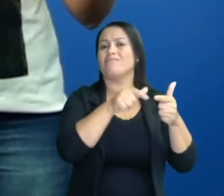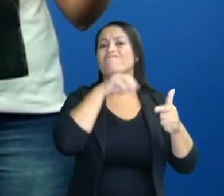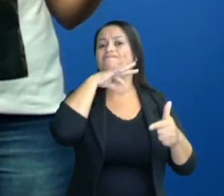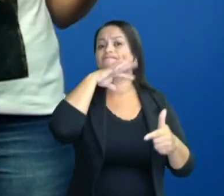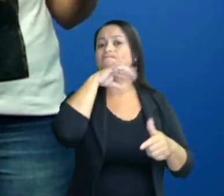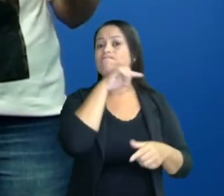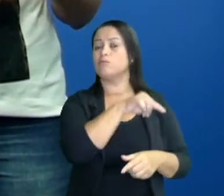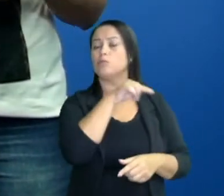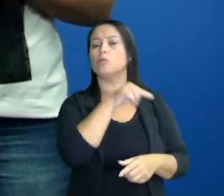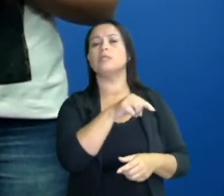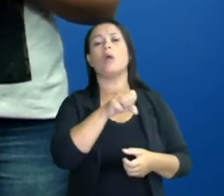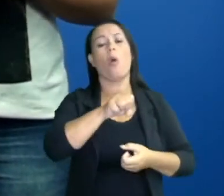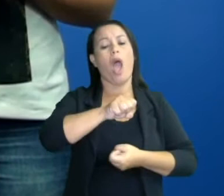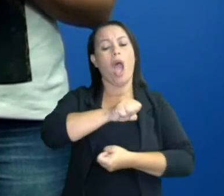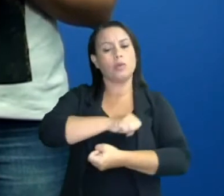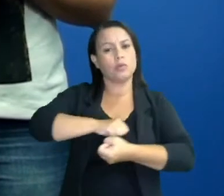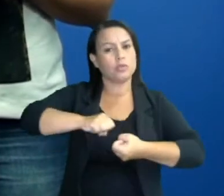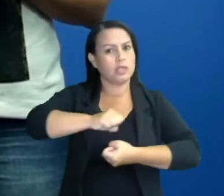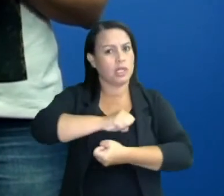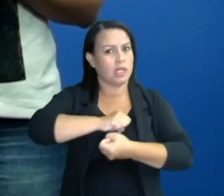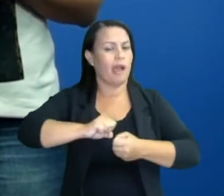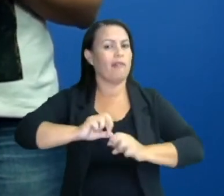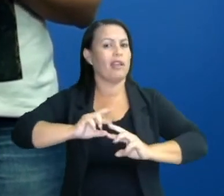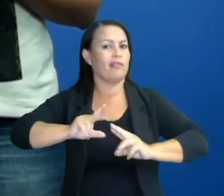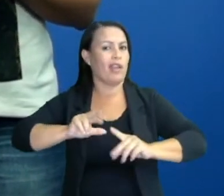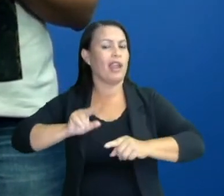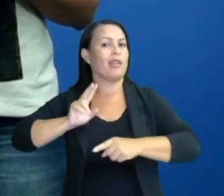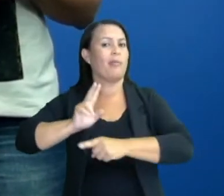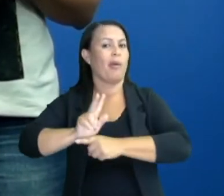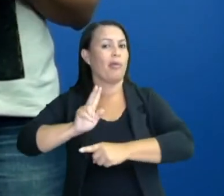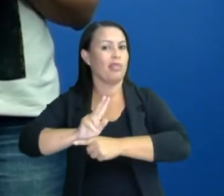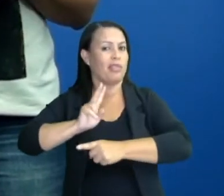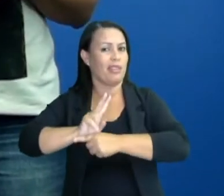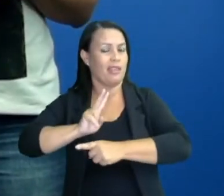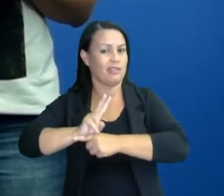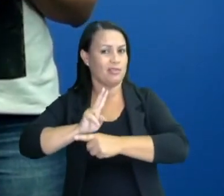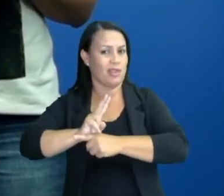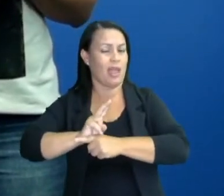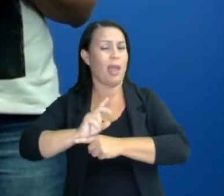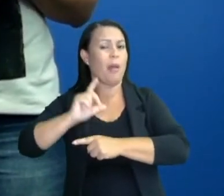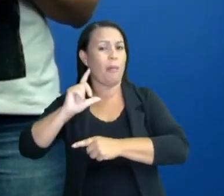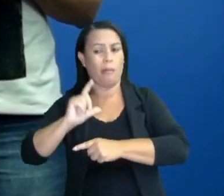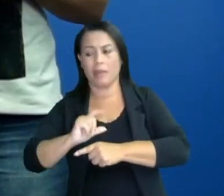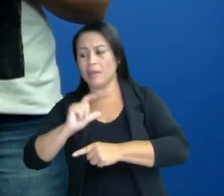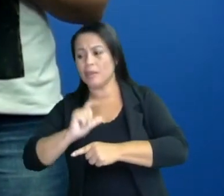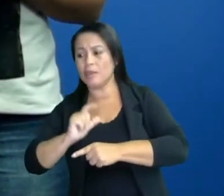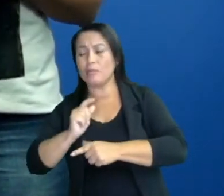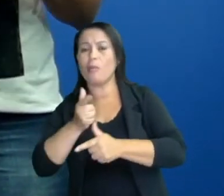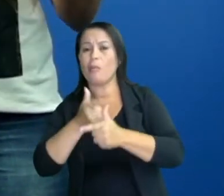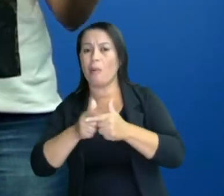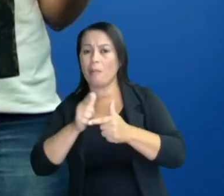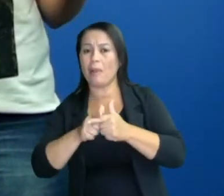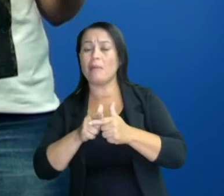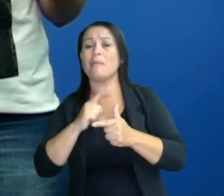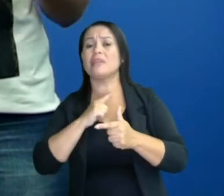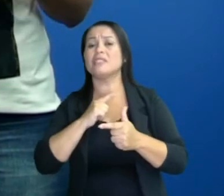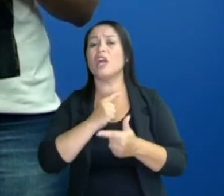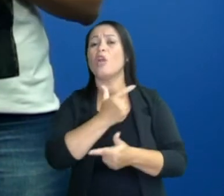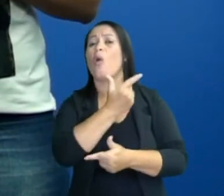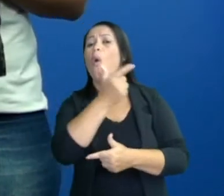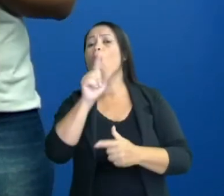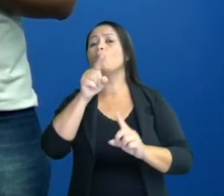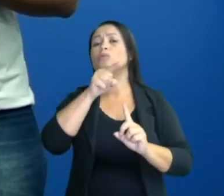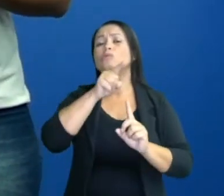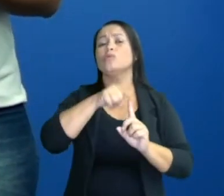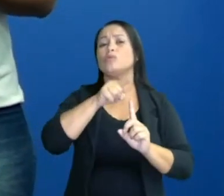aí nós temos que agricultura sustentável ela Avisa a produzir um impacto negativo mínimo podem a outros tipos